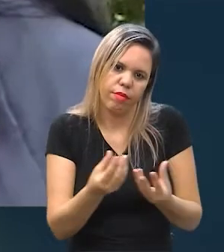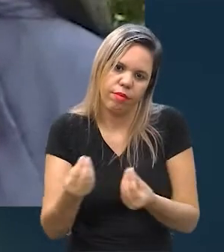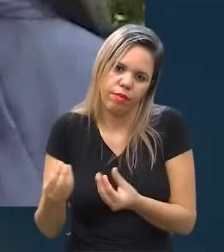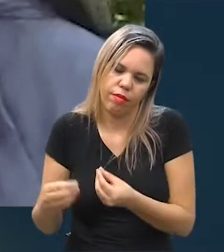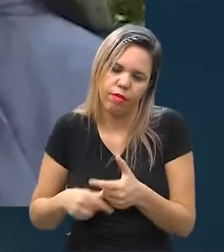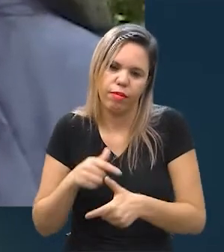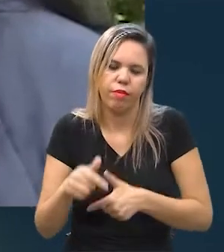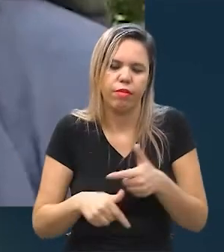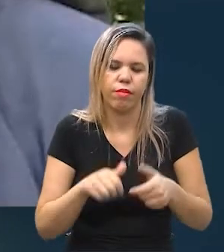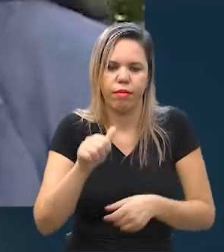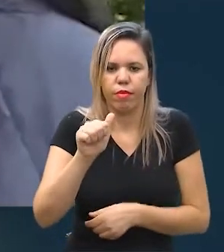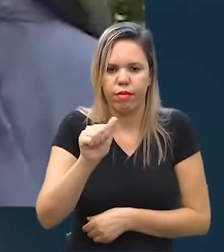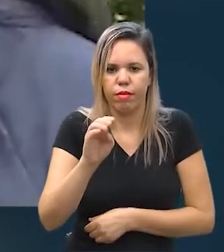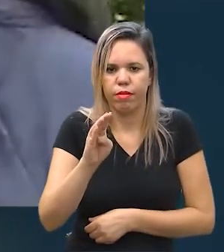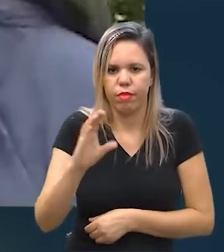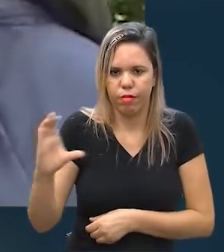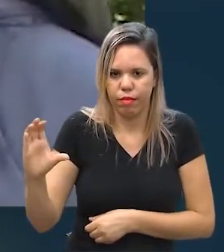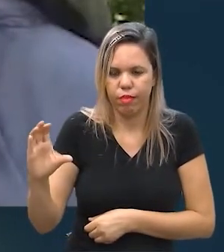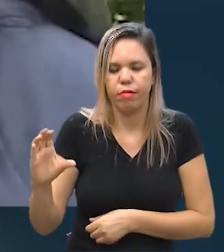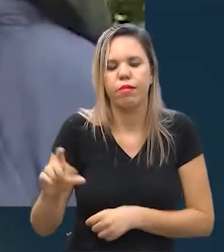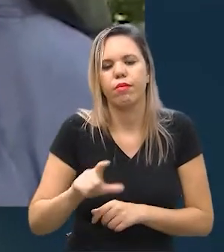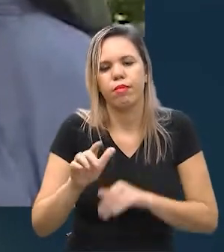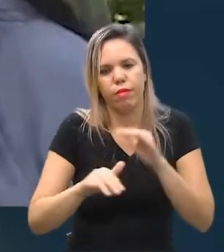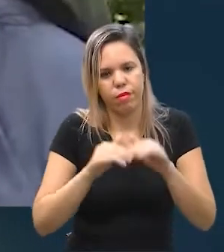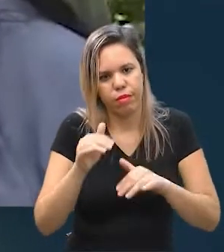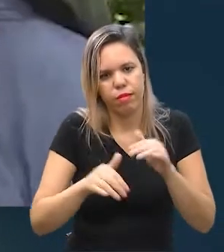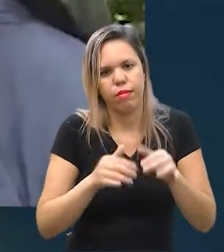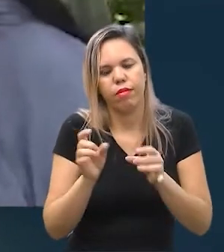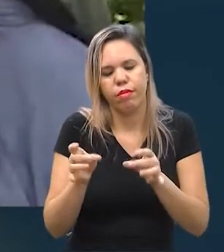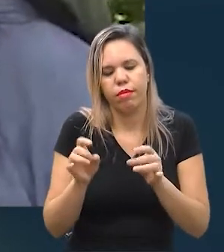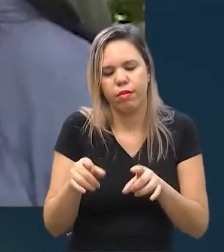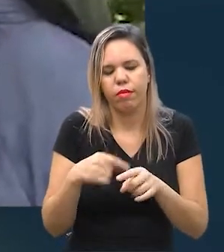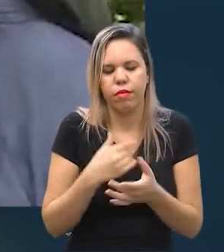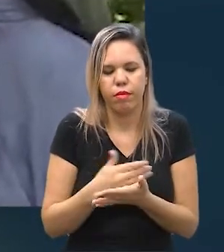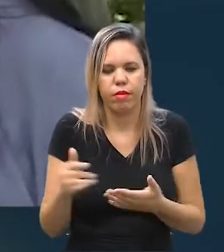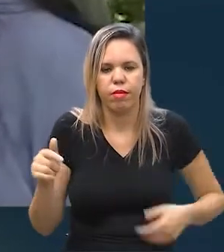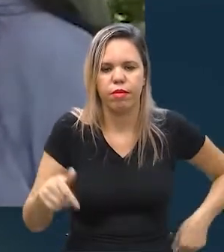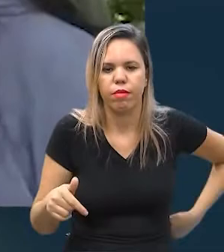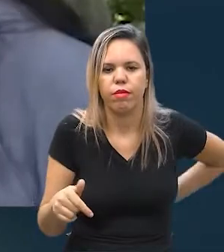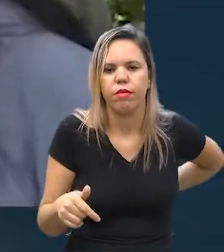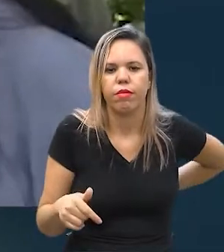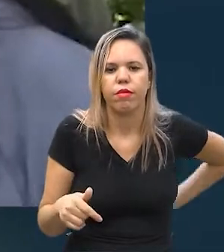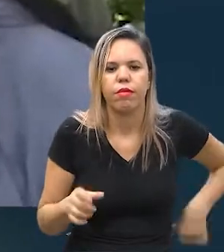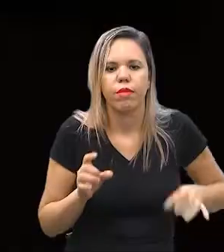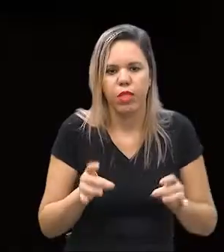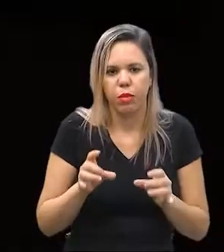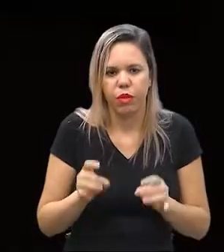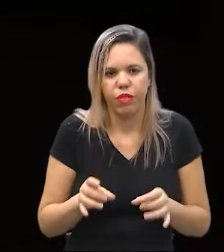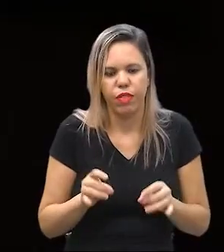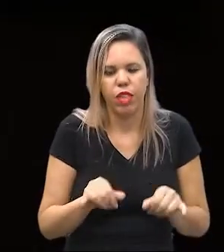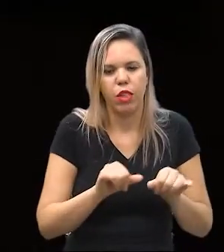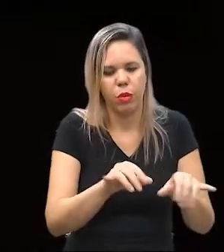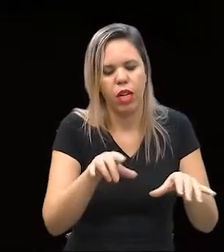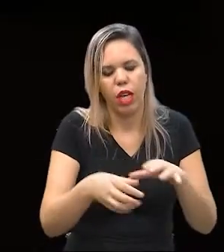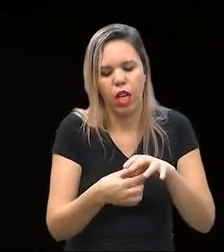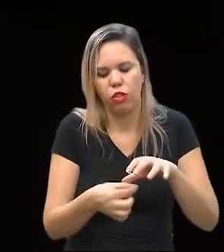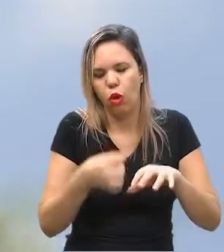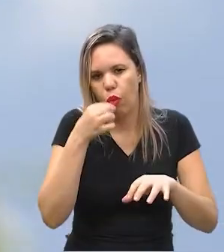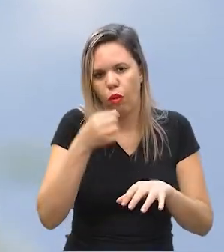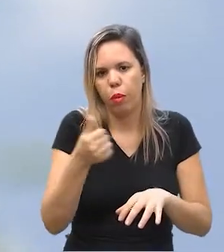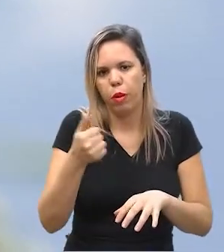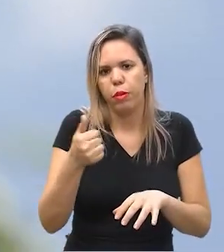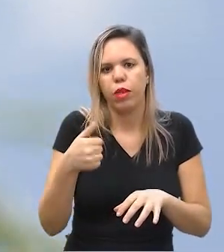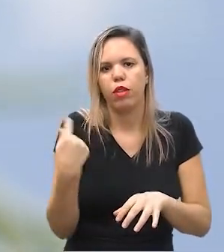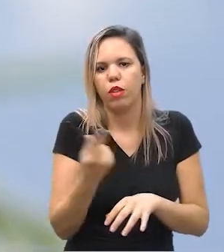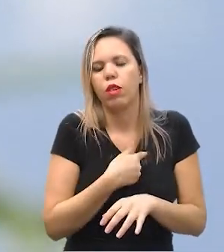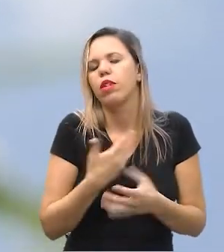ainda no ABC, né? Então, essa logística, quando começamos aqui no atacado, a uva, o primeiro